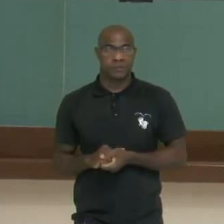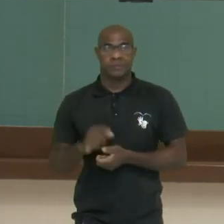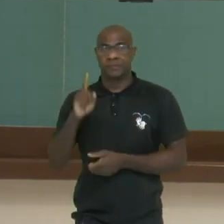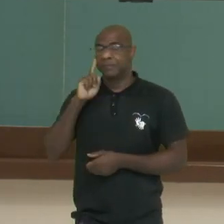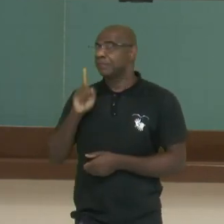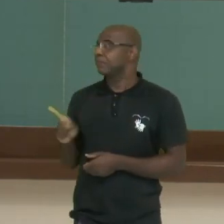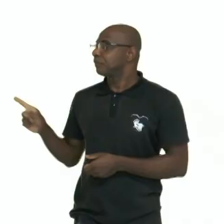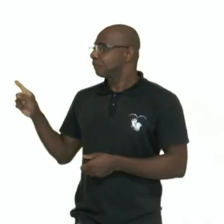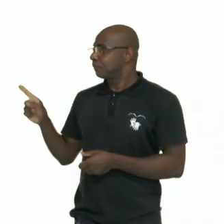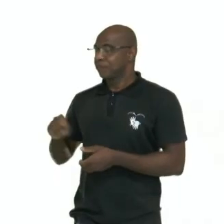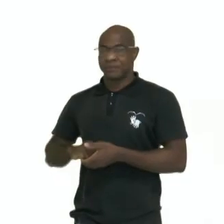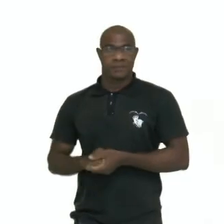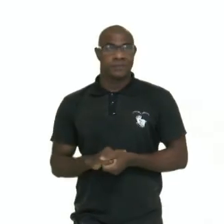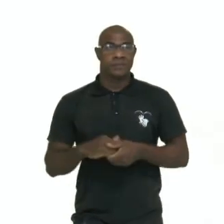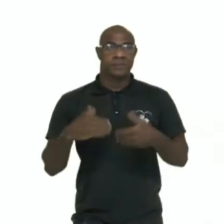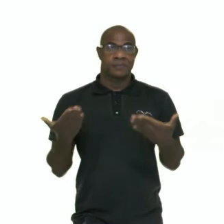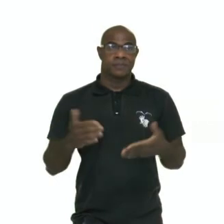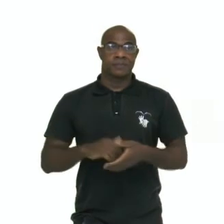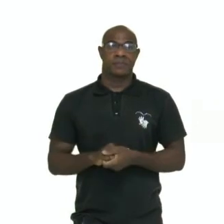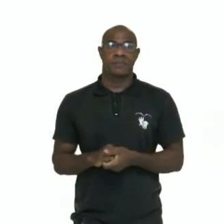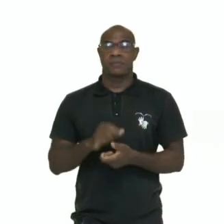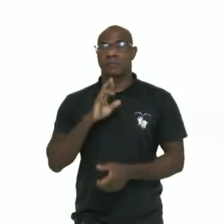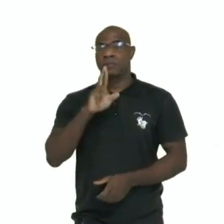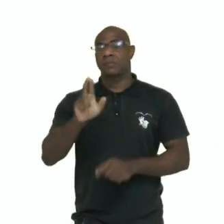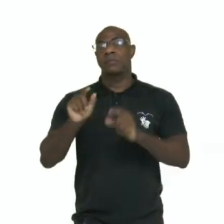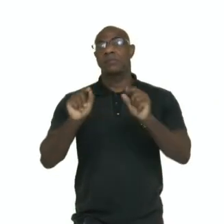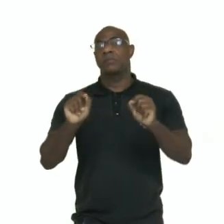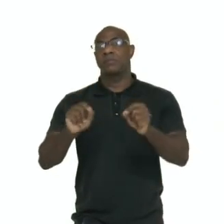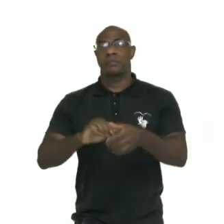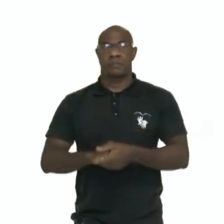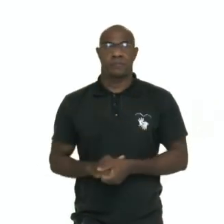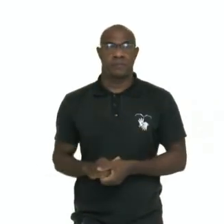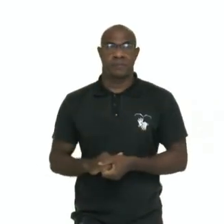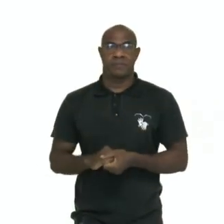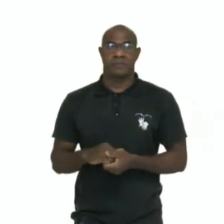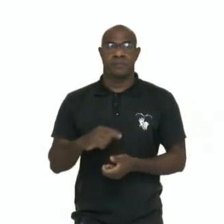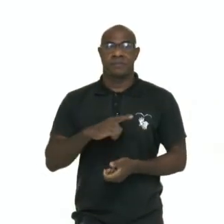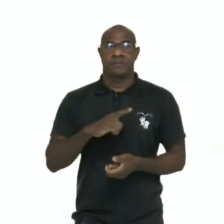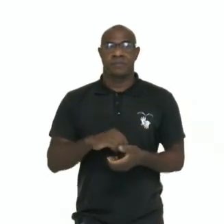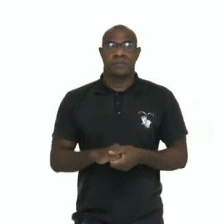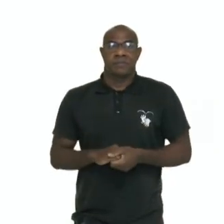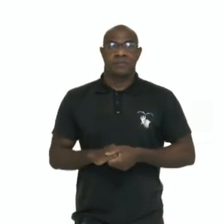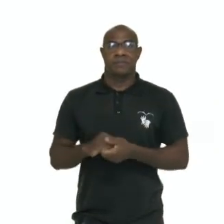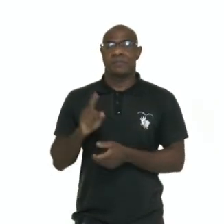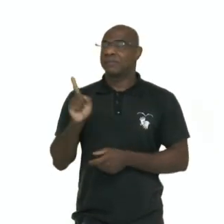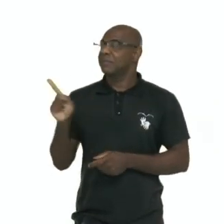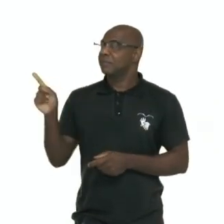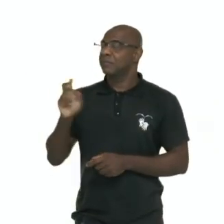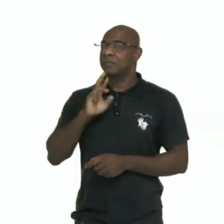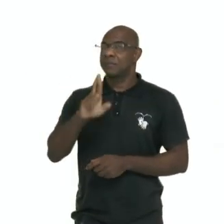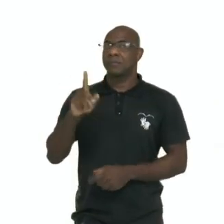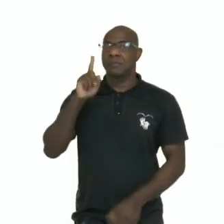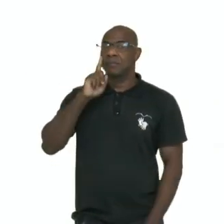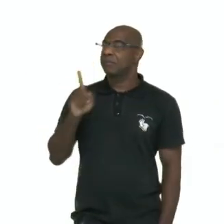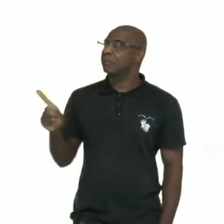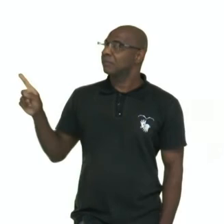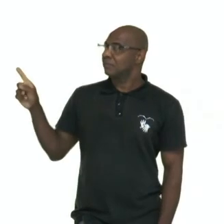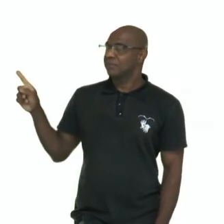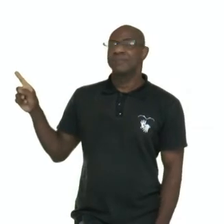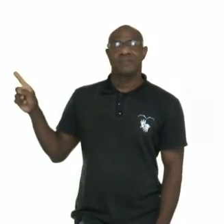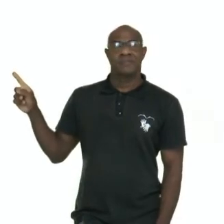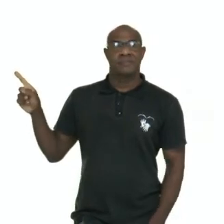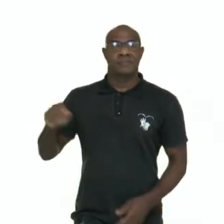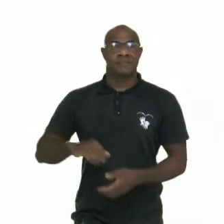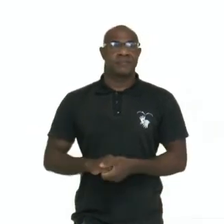aqui, uma delas, ali, duas das respostinhas, a gente tem ali que ficou com 3 casinhas decimais, né? 3 casinhas decimais e